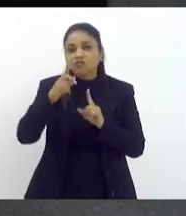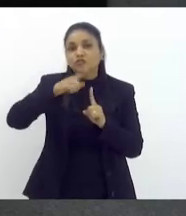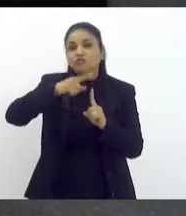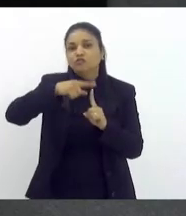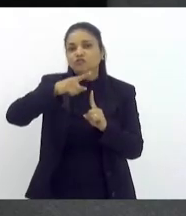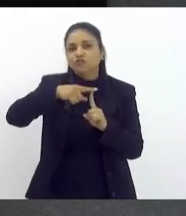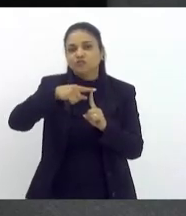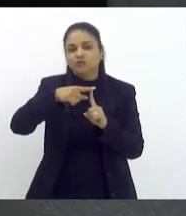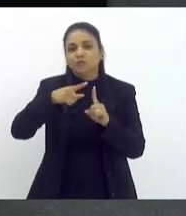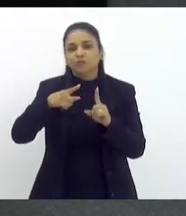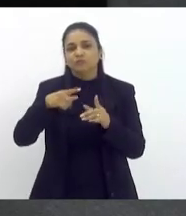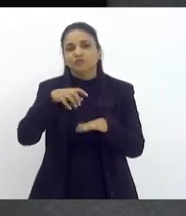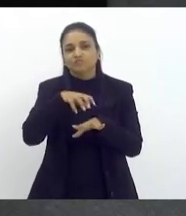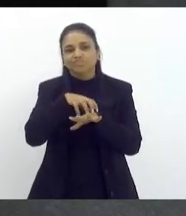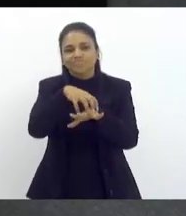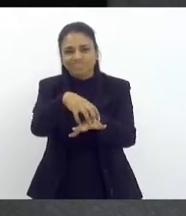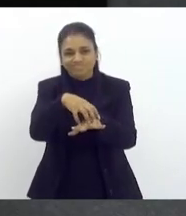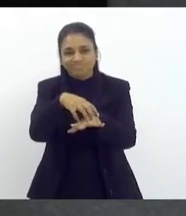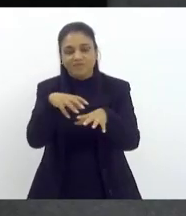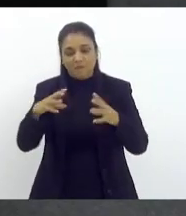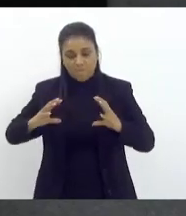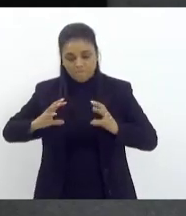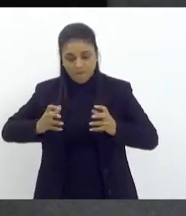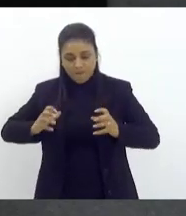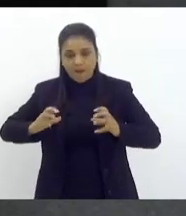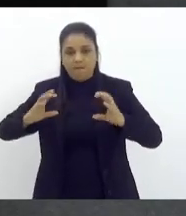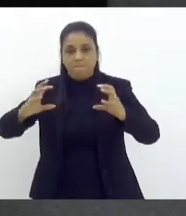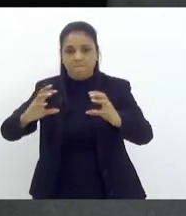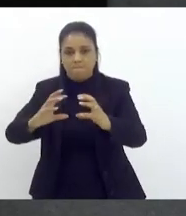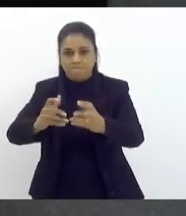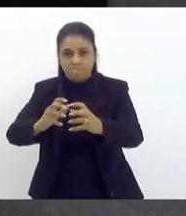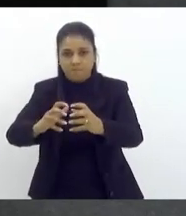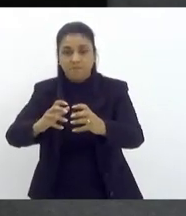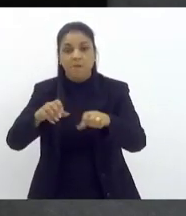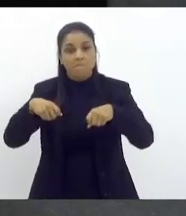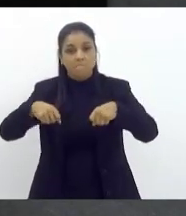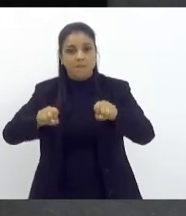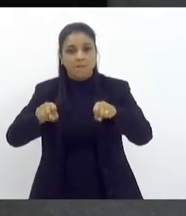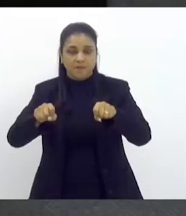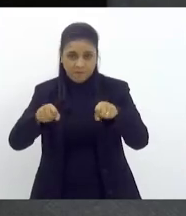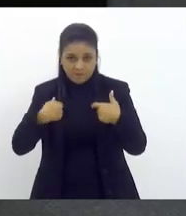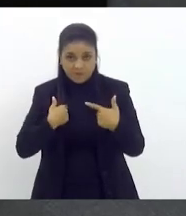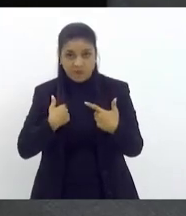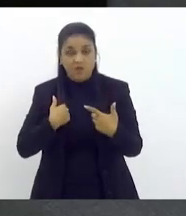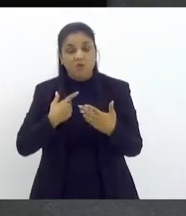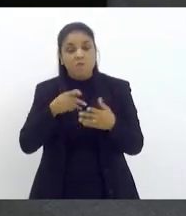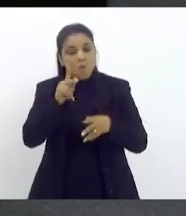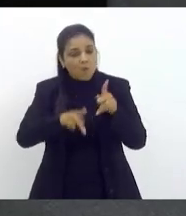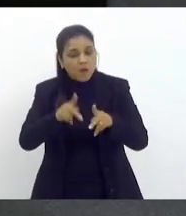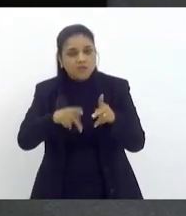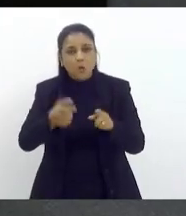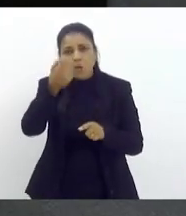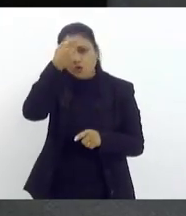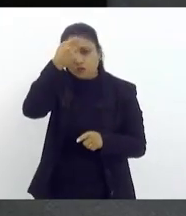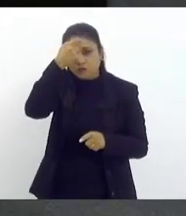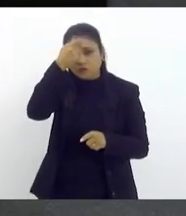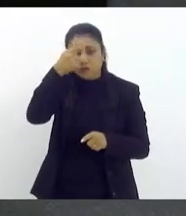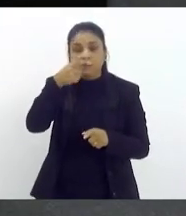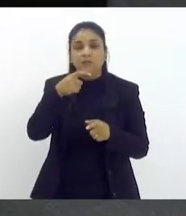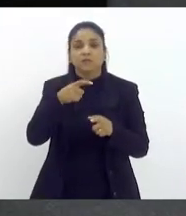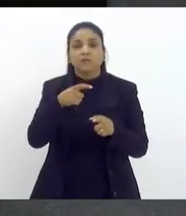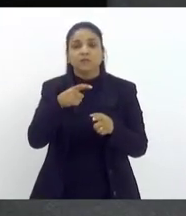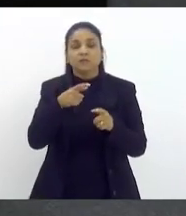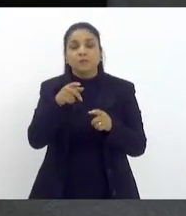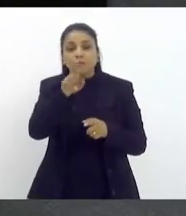município junto com a secretaria tenta conscientizar a população para que Cumpra as leis de trânsito e utilize